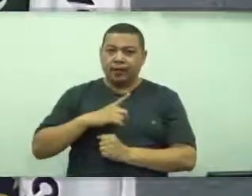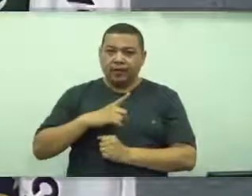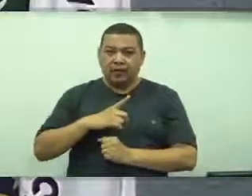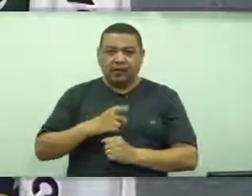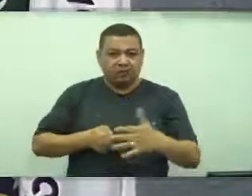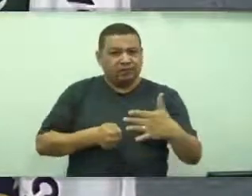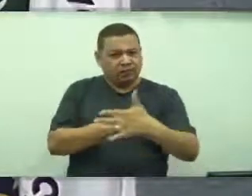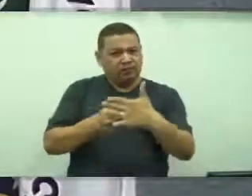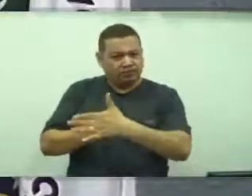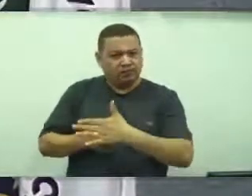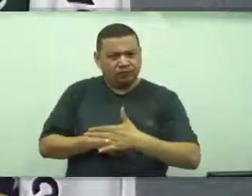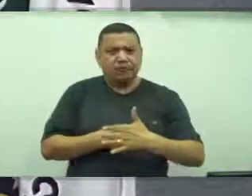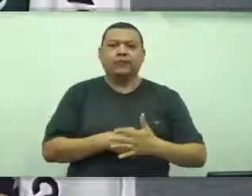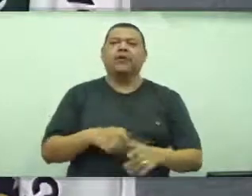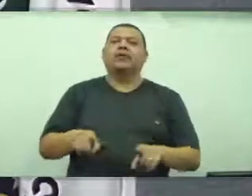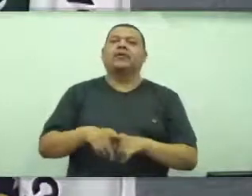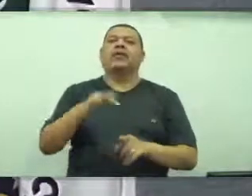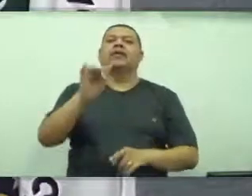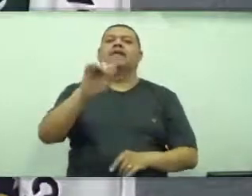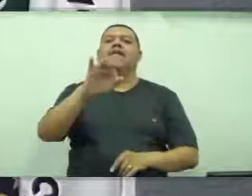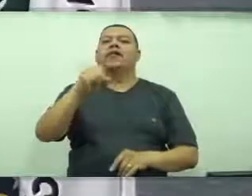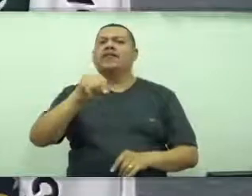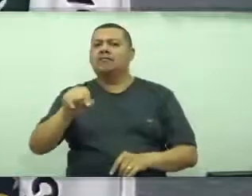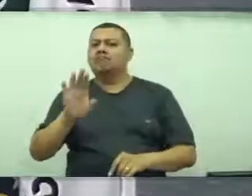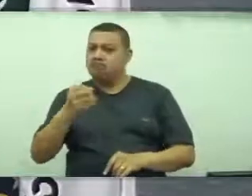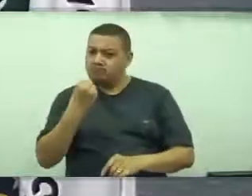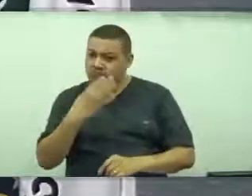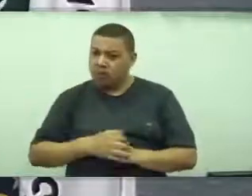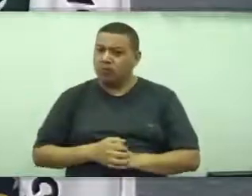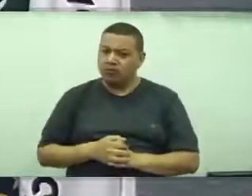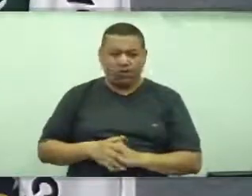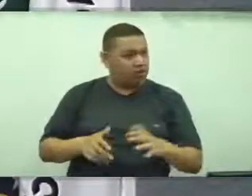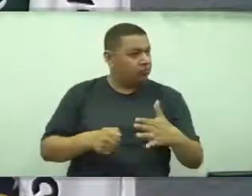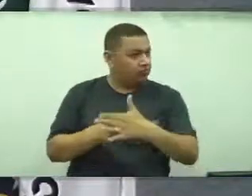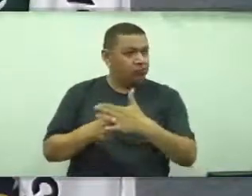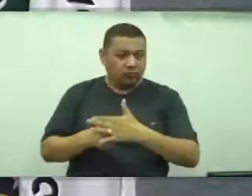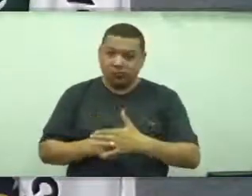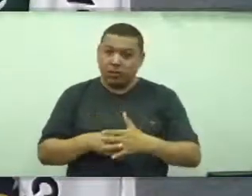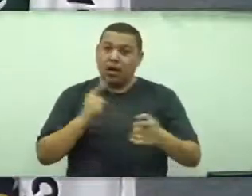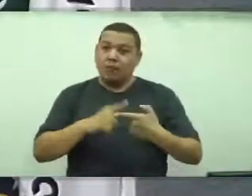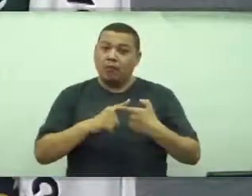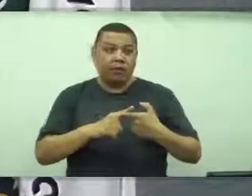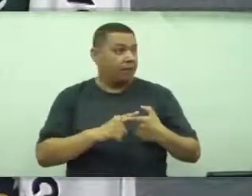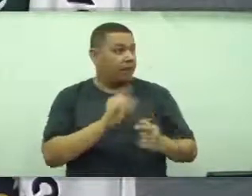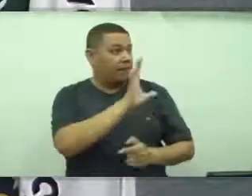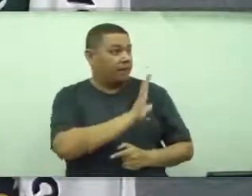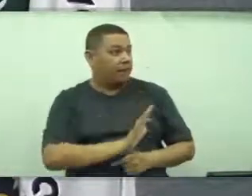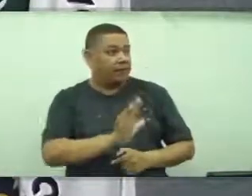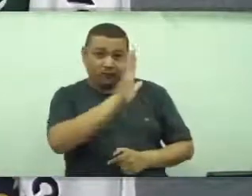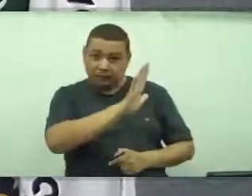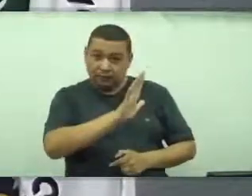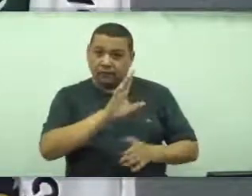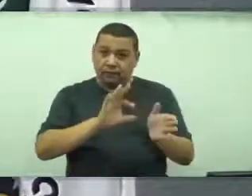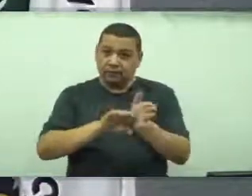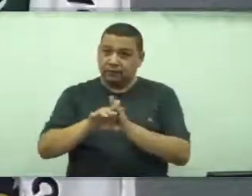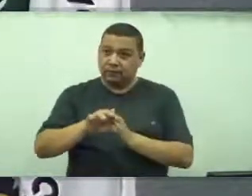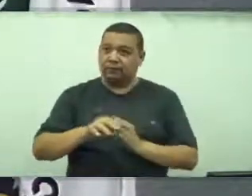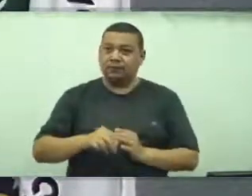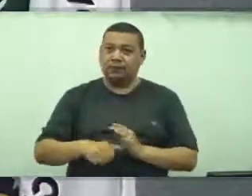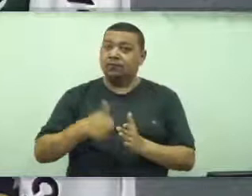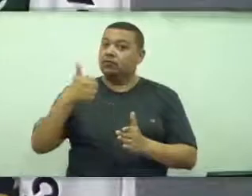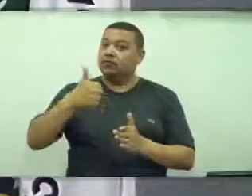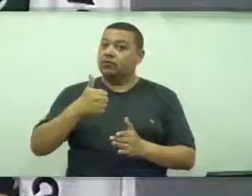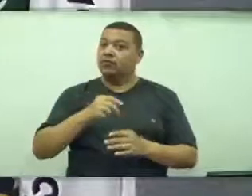cobrado. Vereador Fritz cobrou essa situação dessa macro de saúde de Cacoal, esse segundo